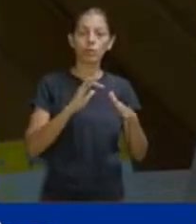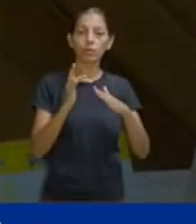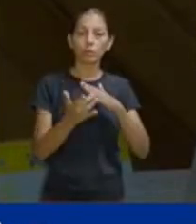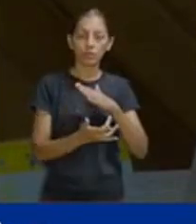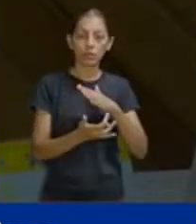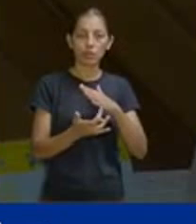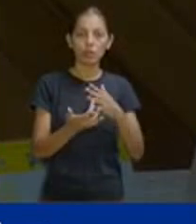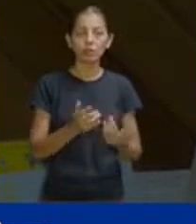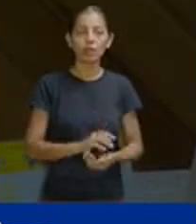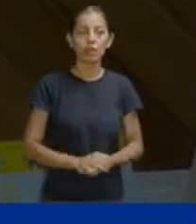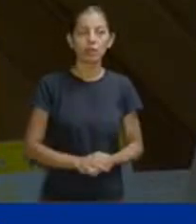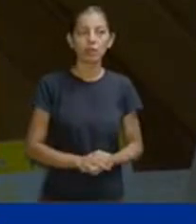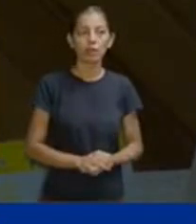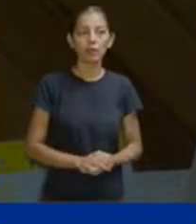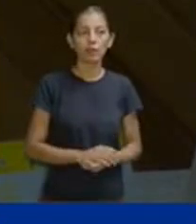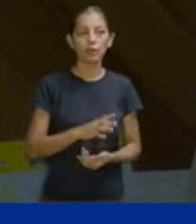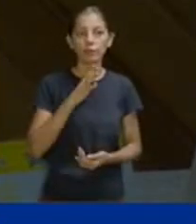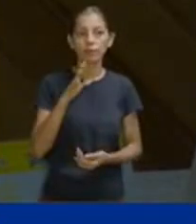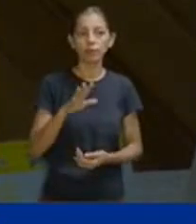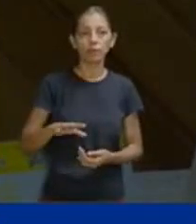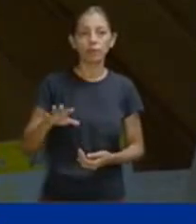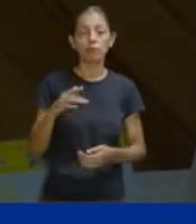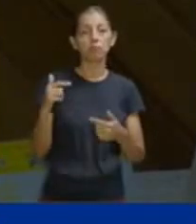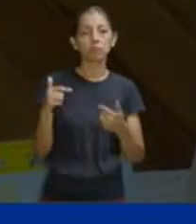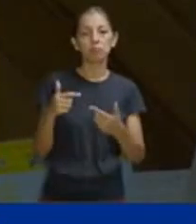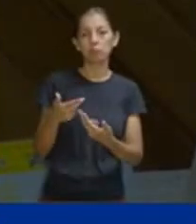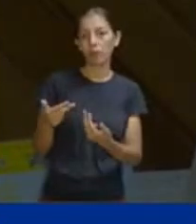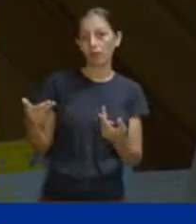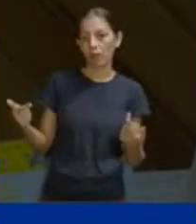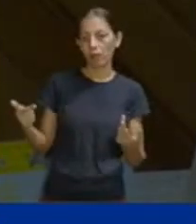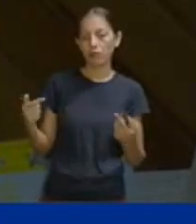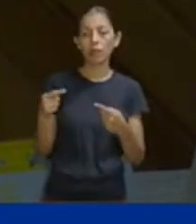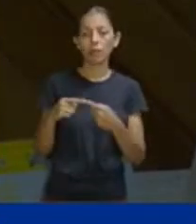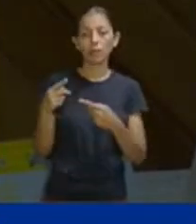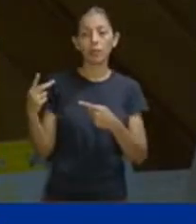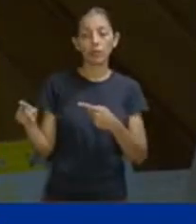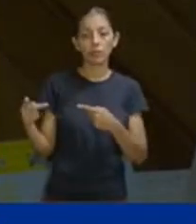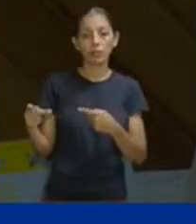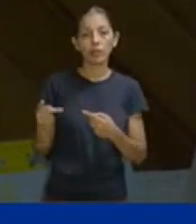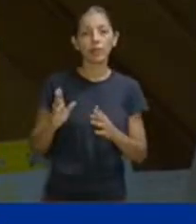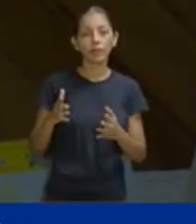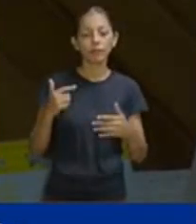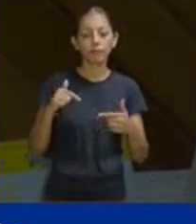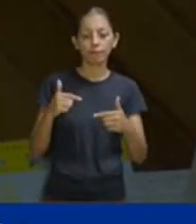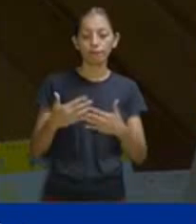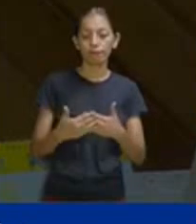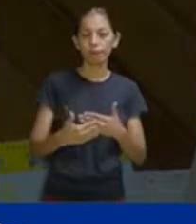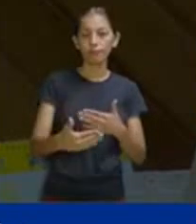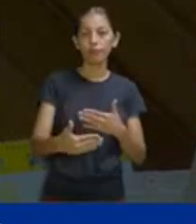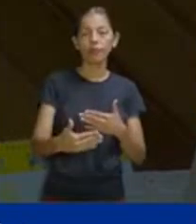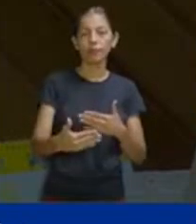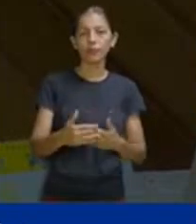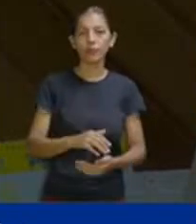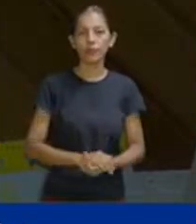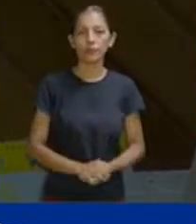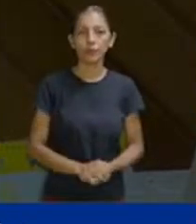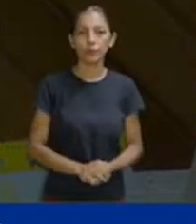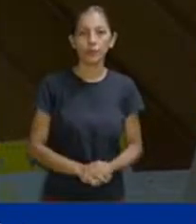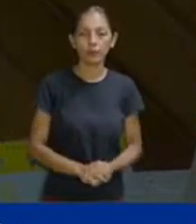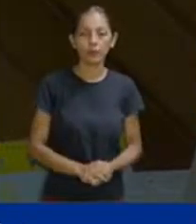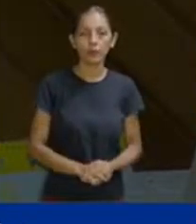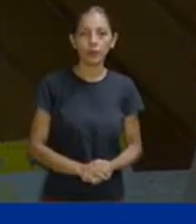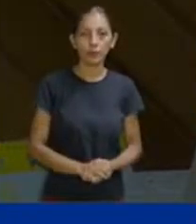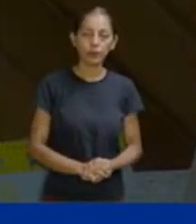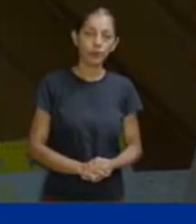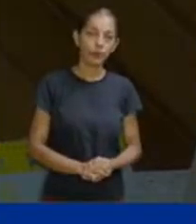eleitor o conhecimento de obras realizadas na gestão do candidato à reeleição e não visa impulsionar a chapa ou